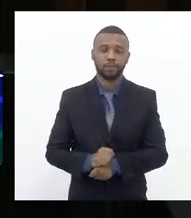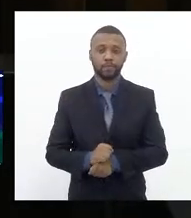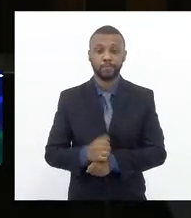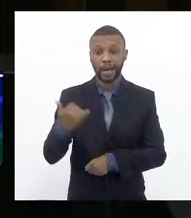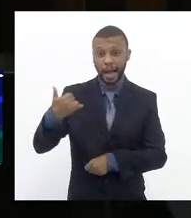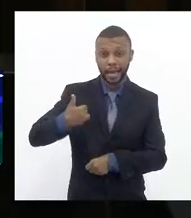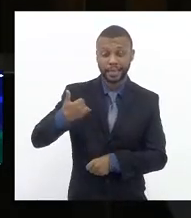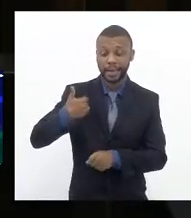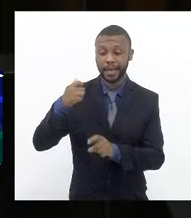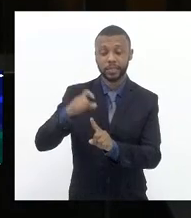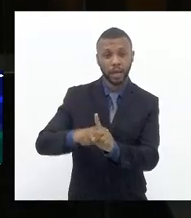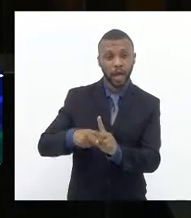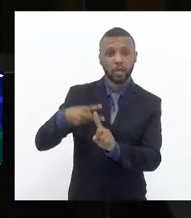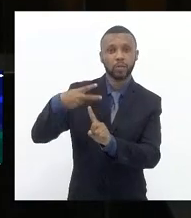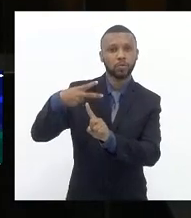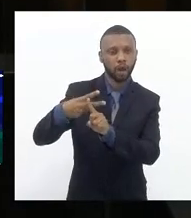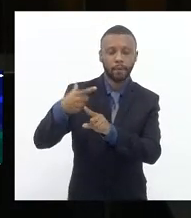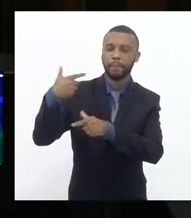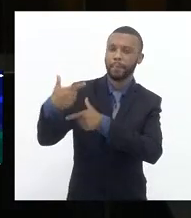idade.